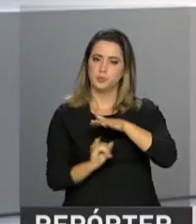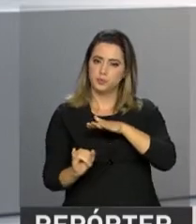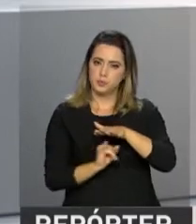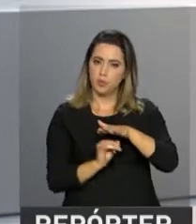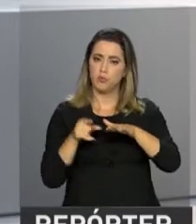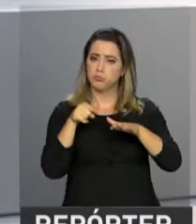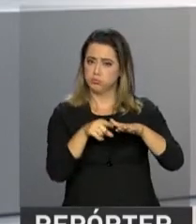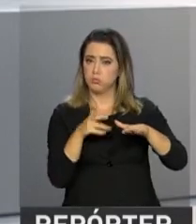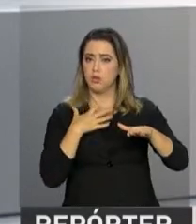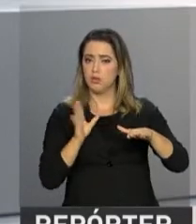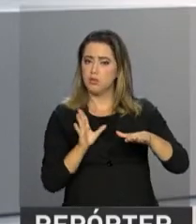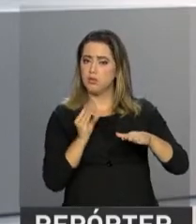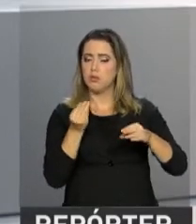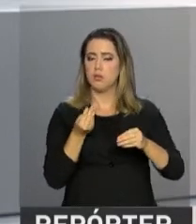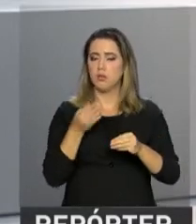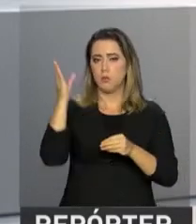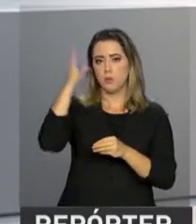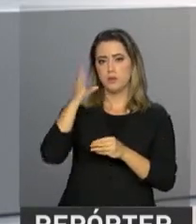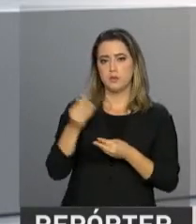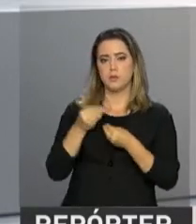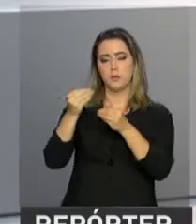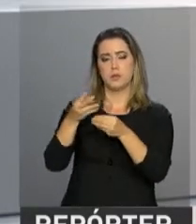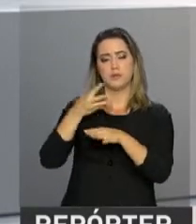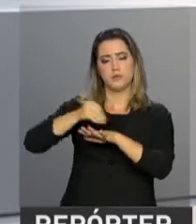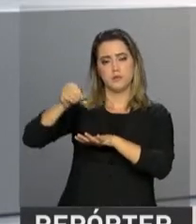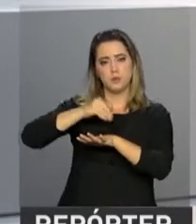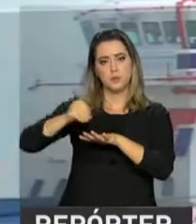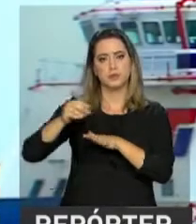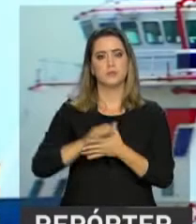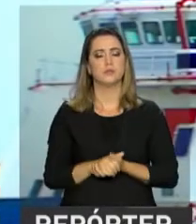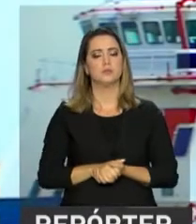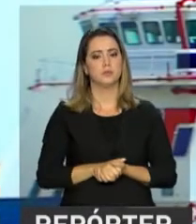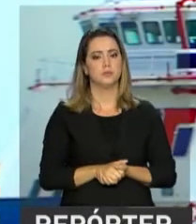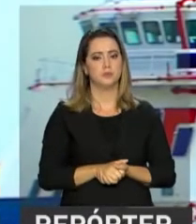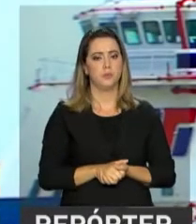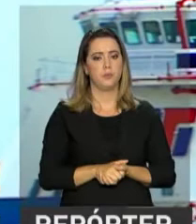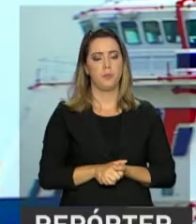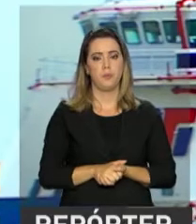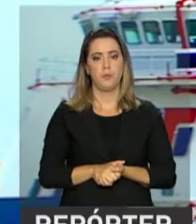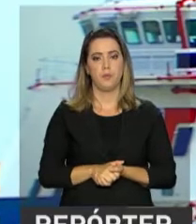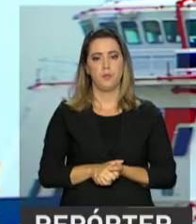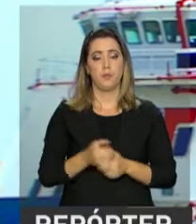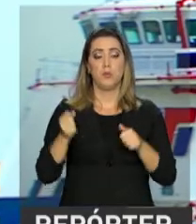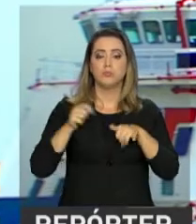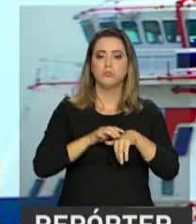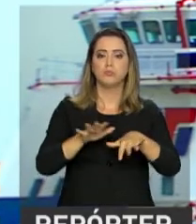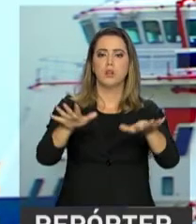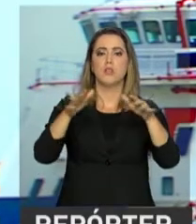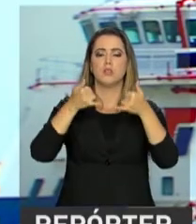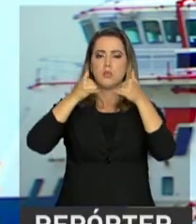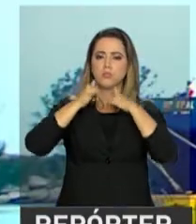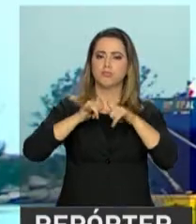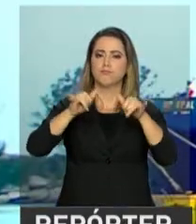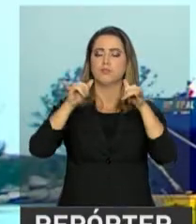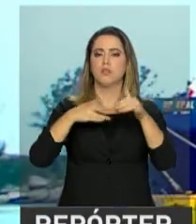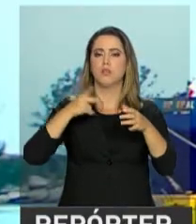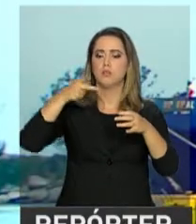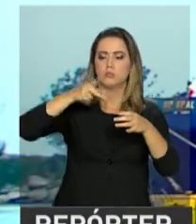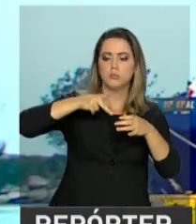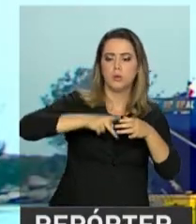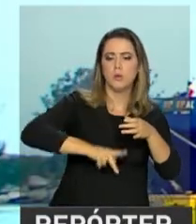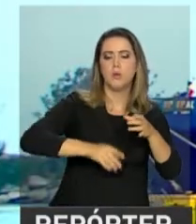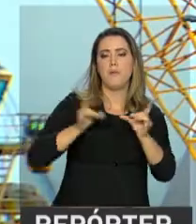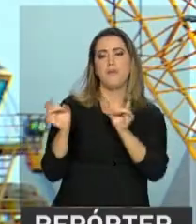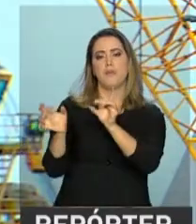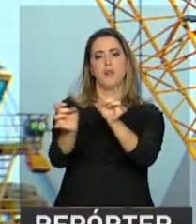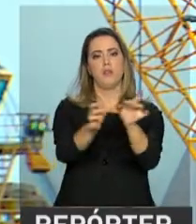e garantir que o país tenha acesso a mais informação na área. A expansão da produção de petróleo e a licitação